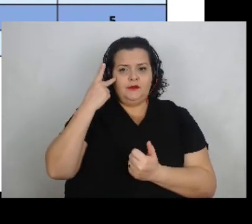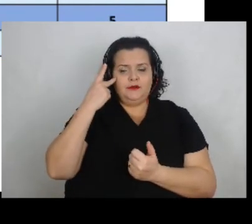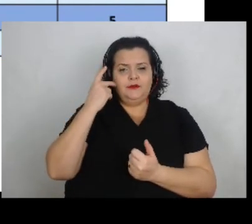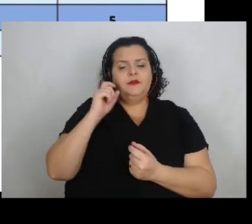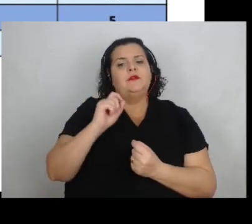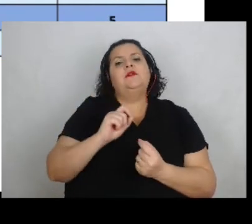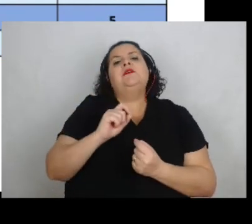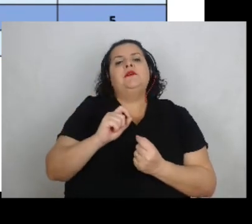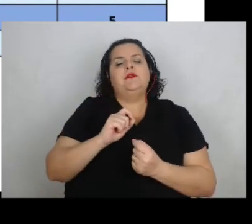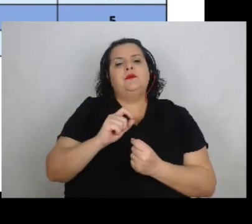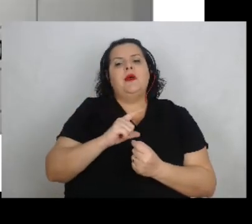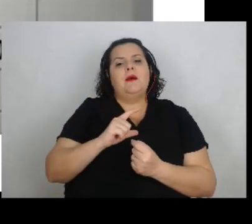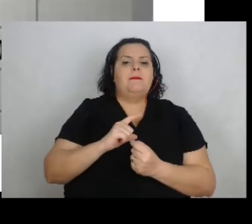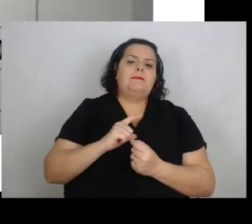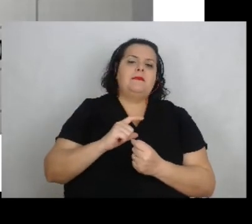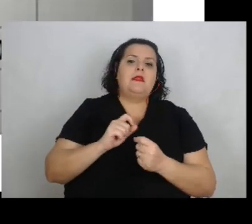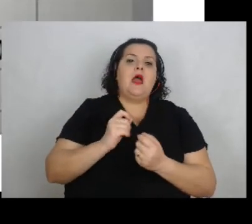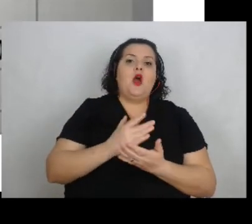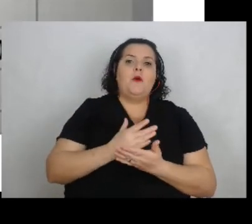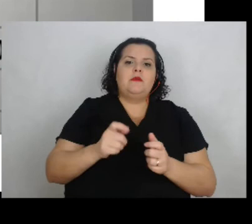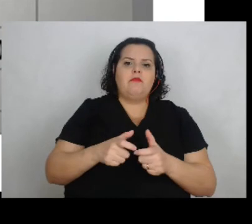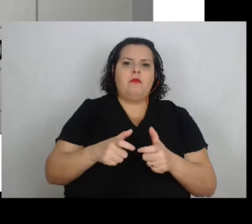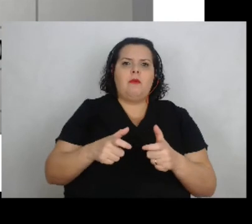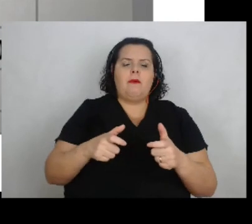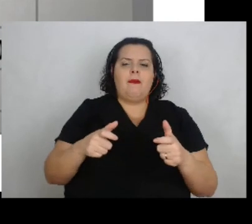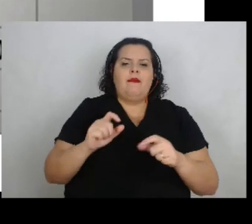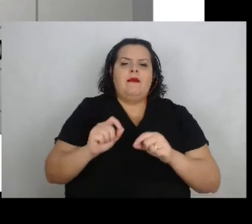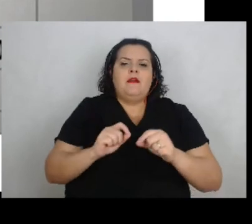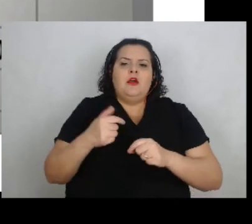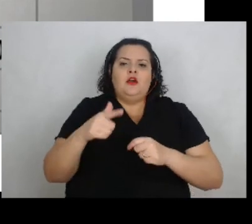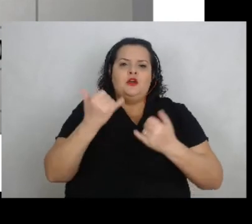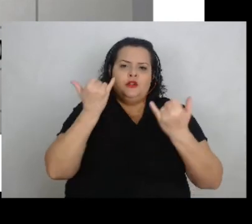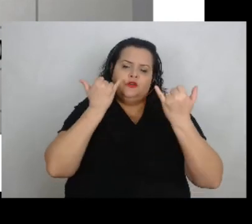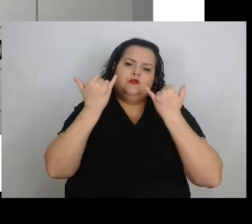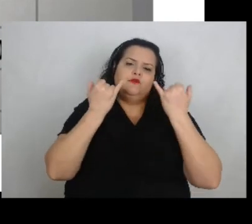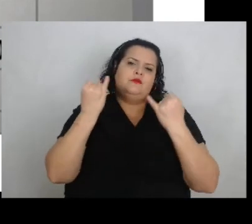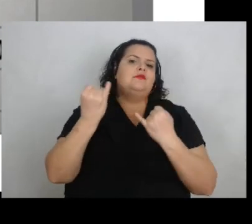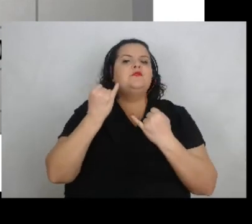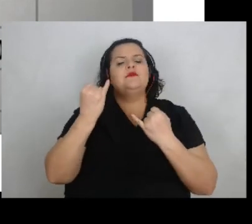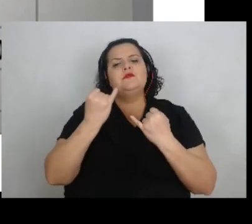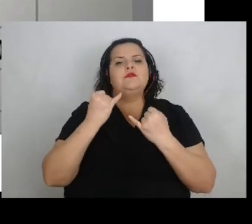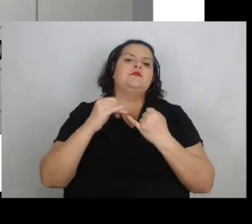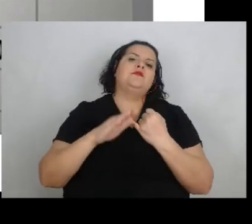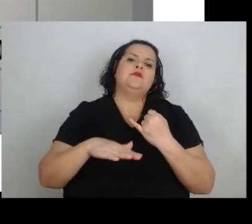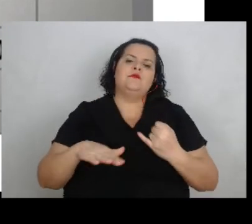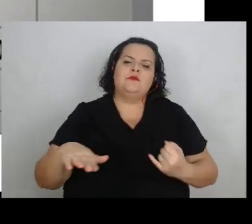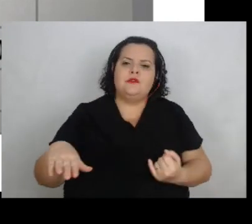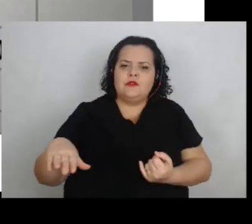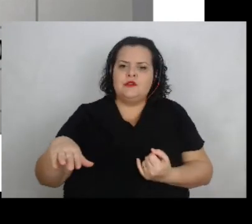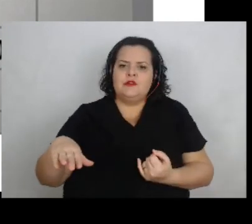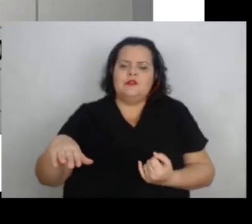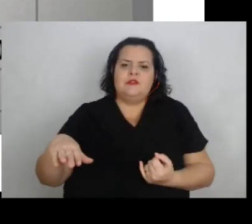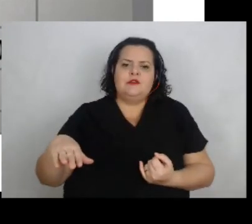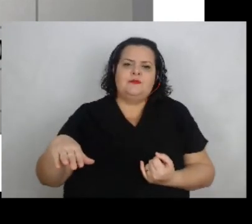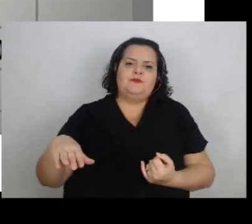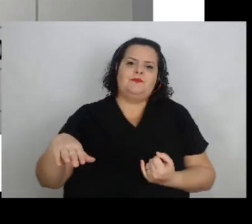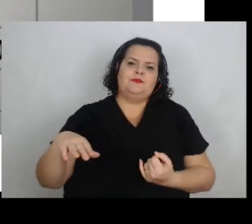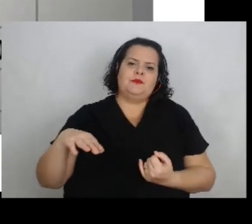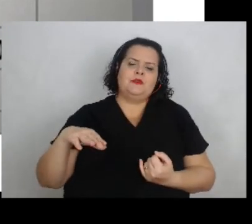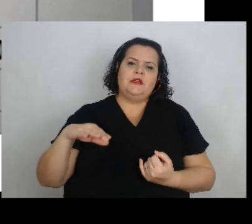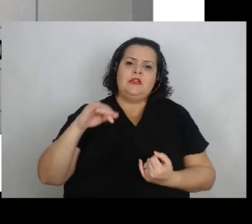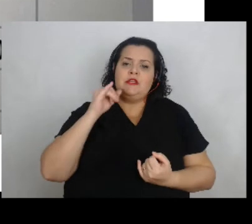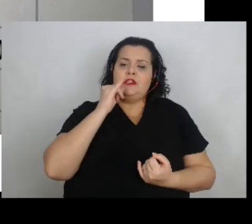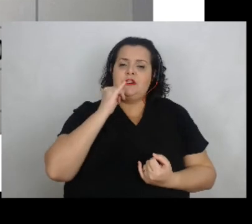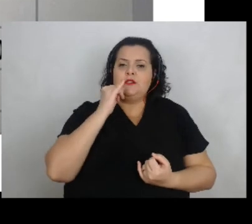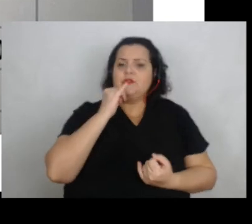como processo de metropolização. Outro dado interessante são das crianças, eu não tenho tempo mais de confirmar, mas no caso do nosso estudo, nós